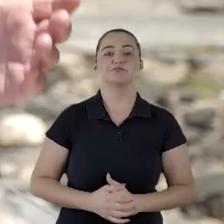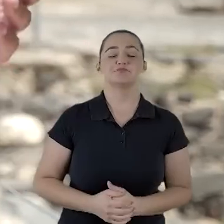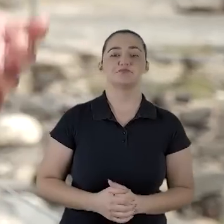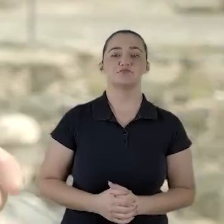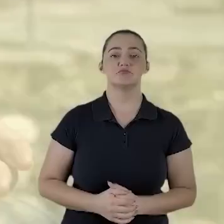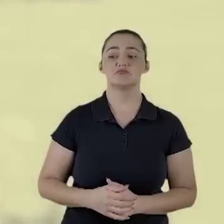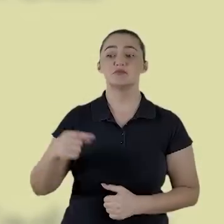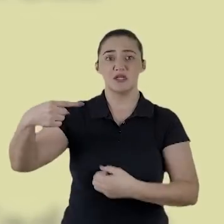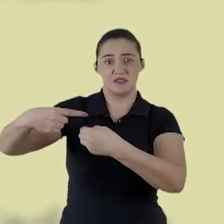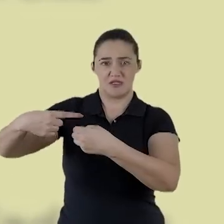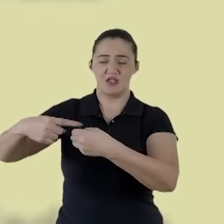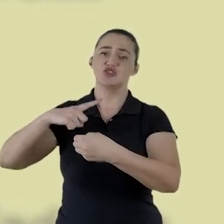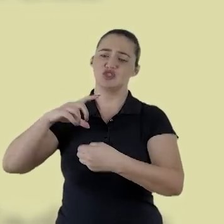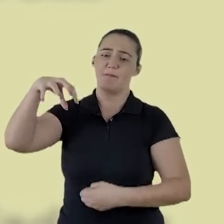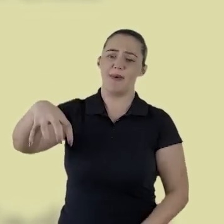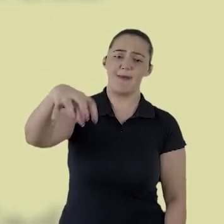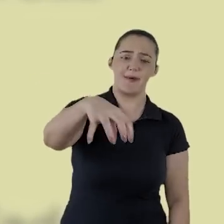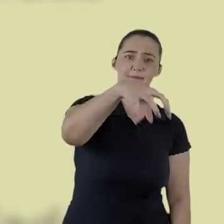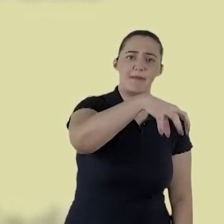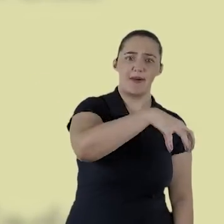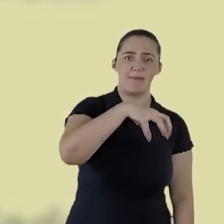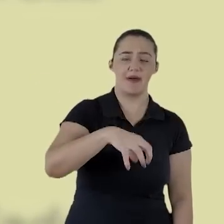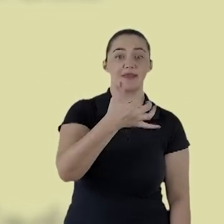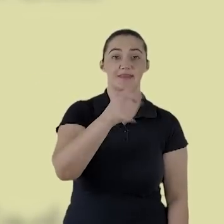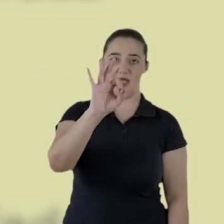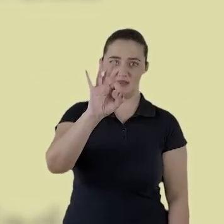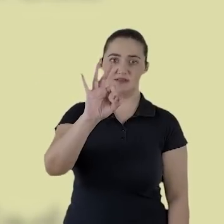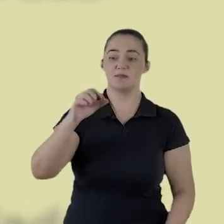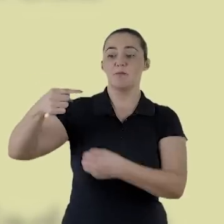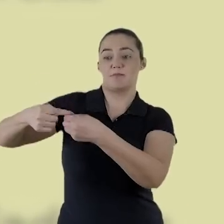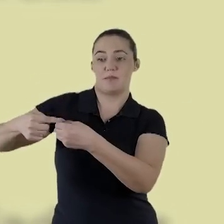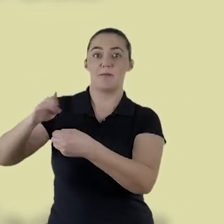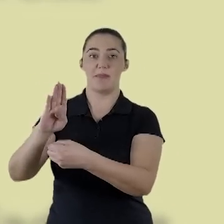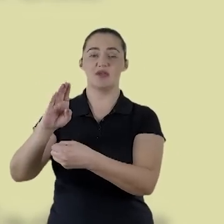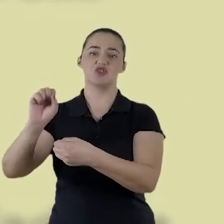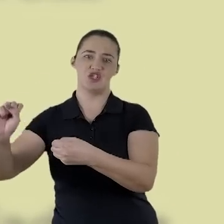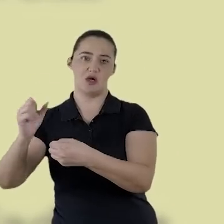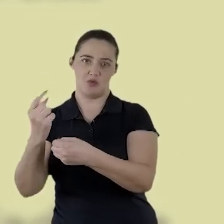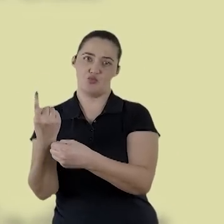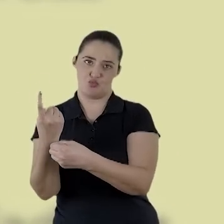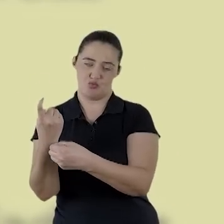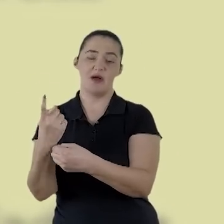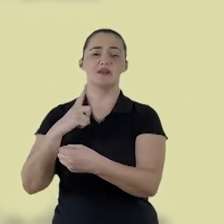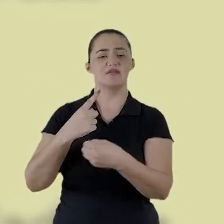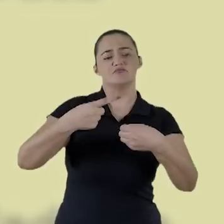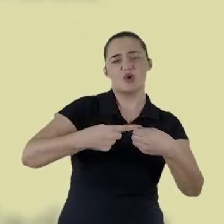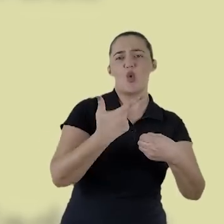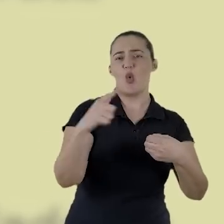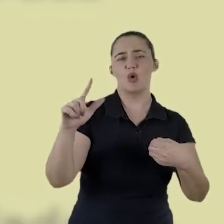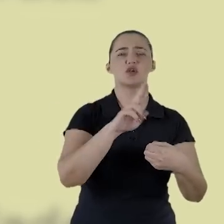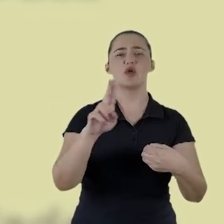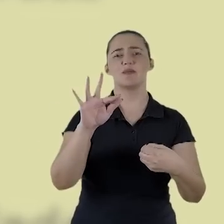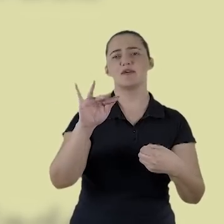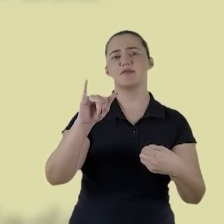E existiam 10 cidades, Bet-Shean é uma, tinha Filadélfia e outras cidades do outro lado do Rio